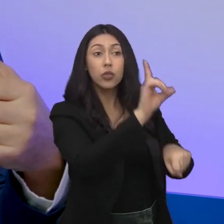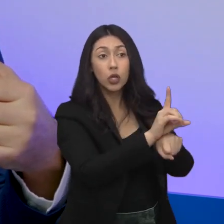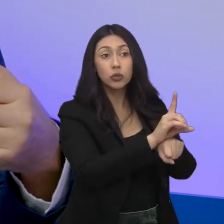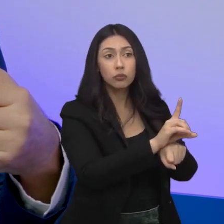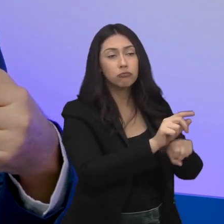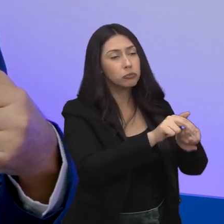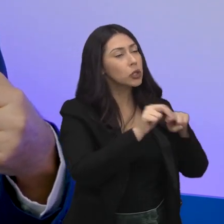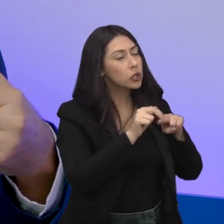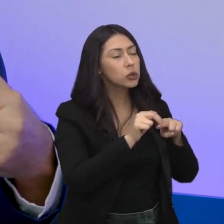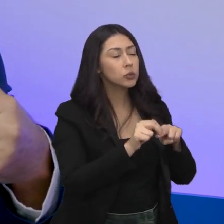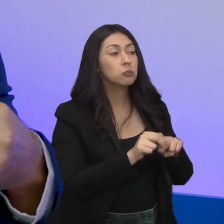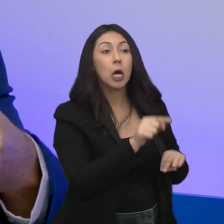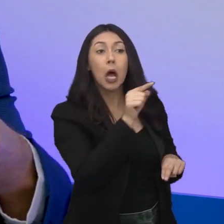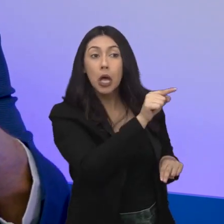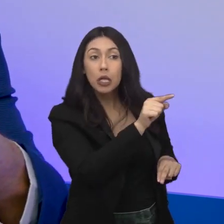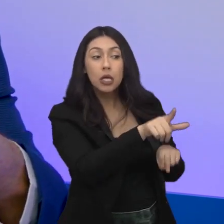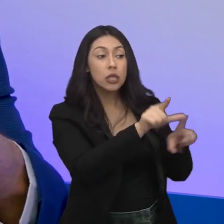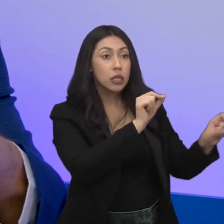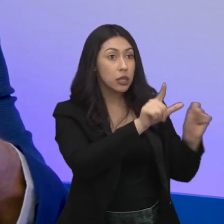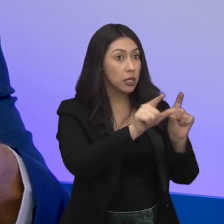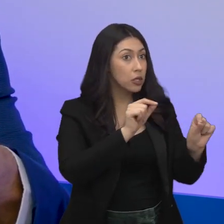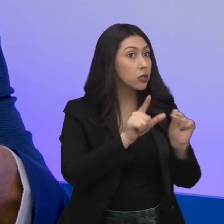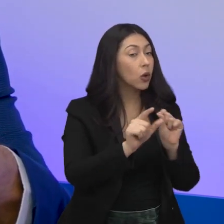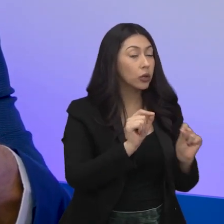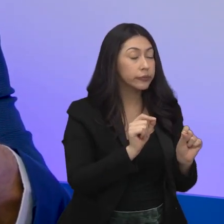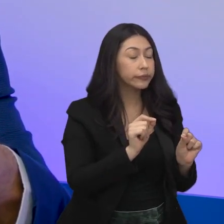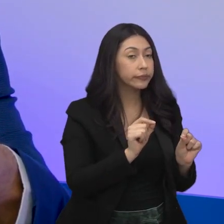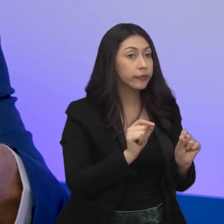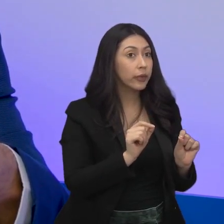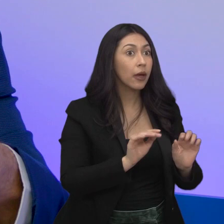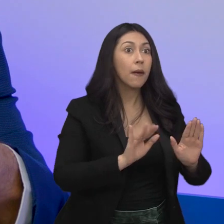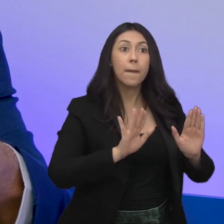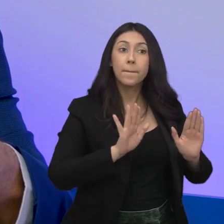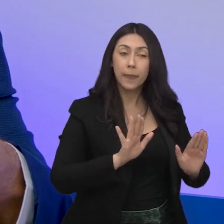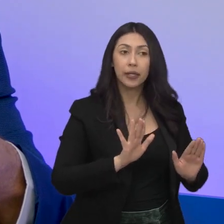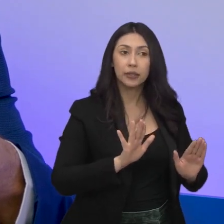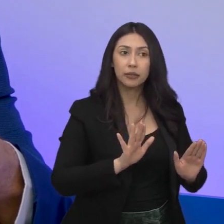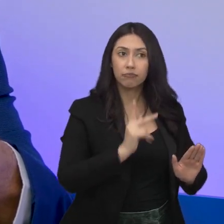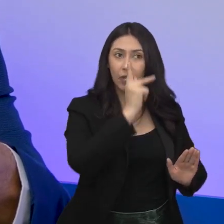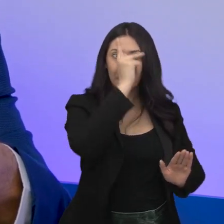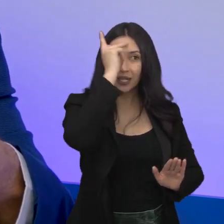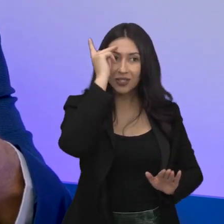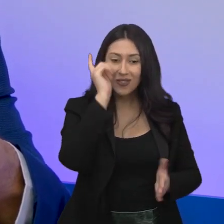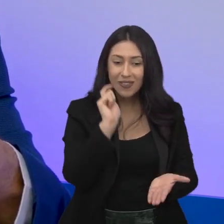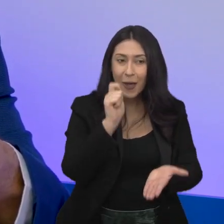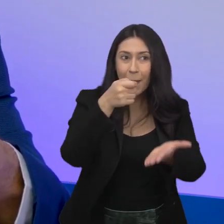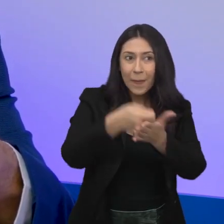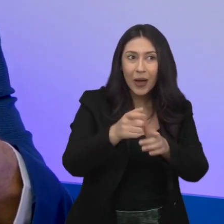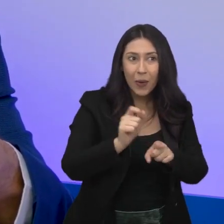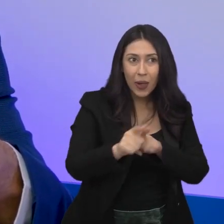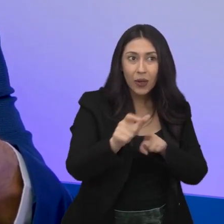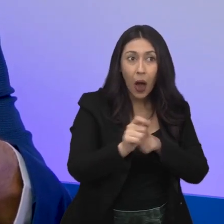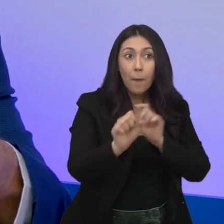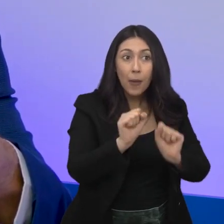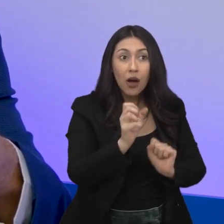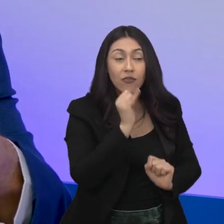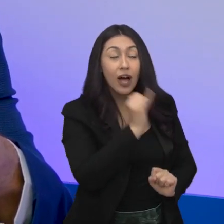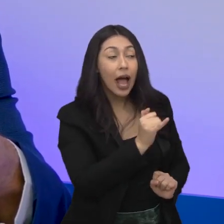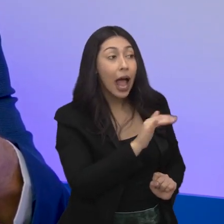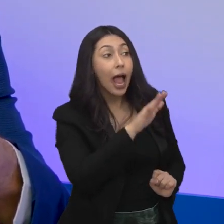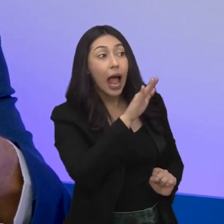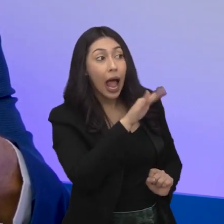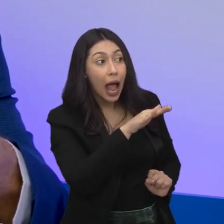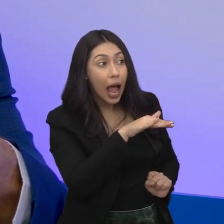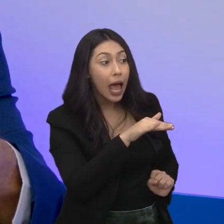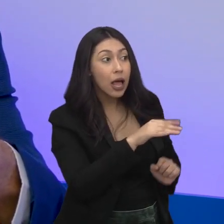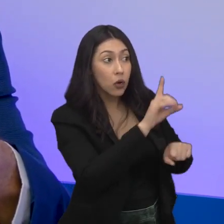imóvel, então ele que tem um exercício do voto em assembleia. Entretanto, pode o inquilino, porventura, falar, olha, proprietário, vai ter uma